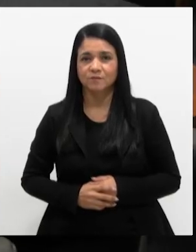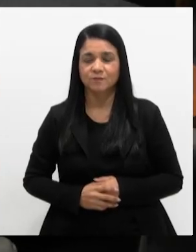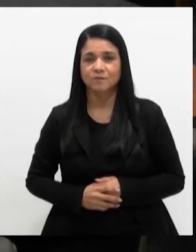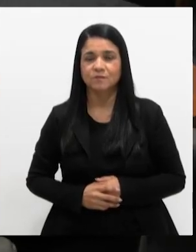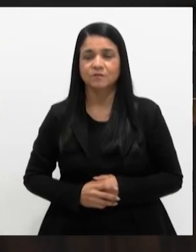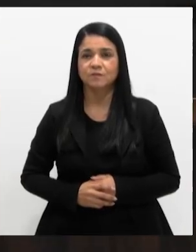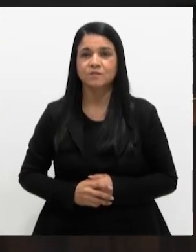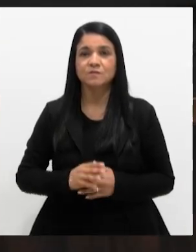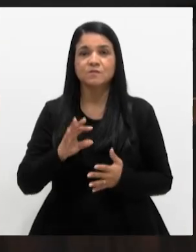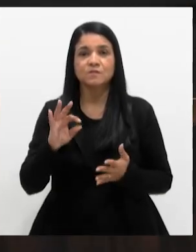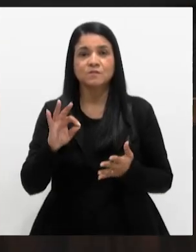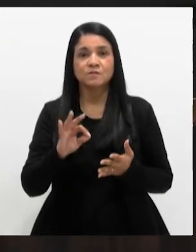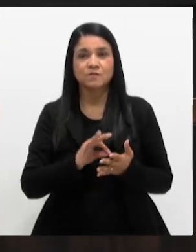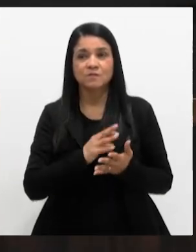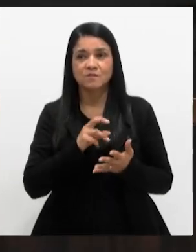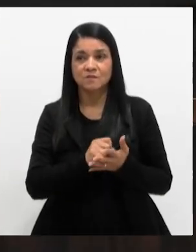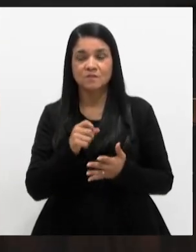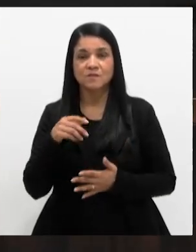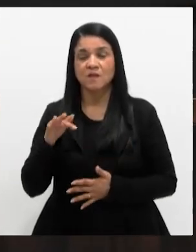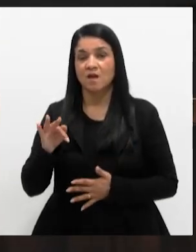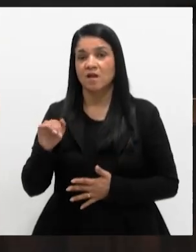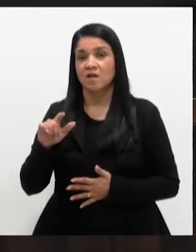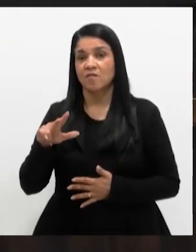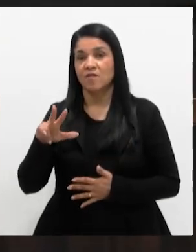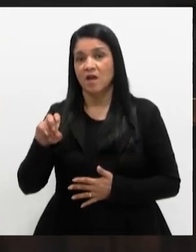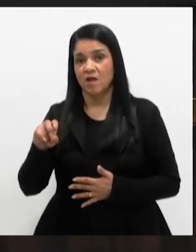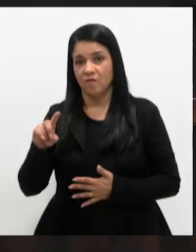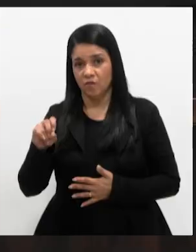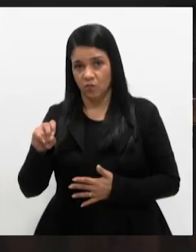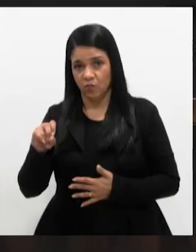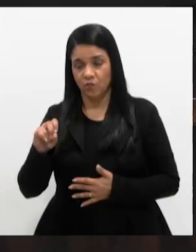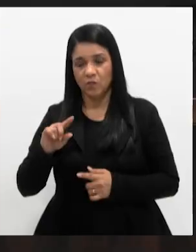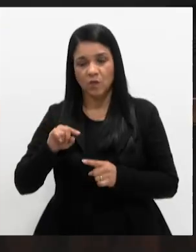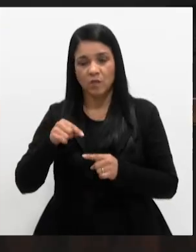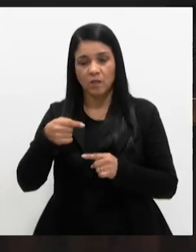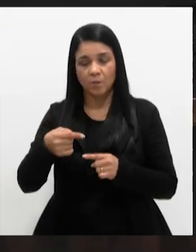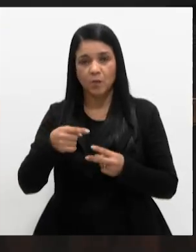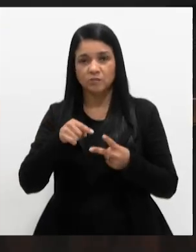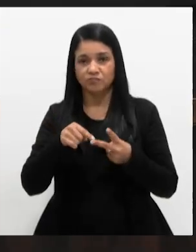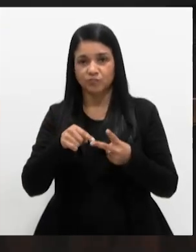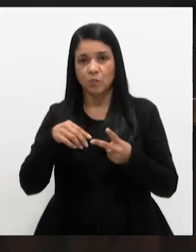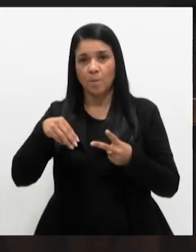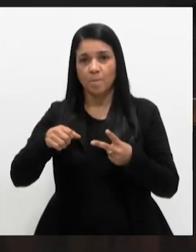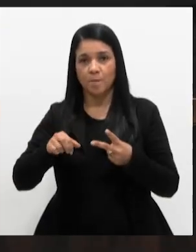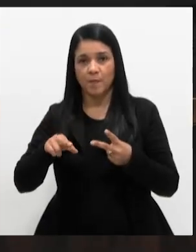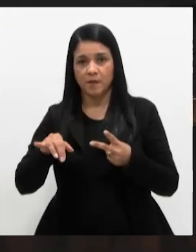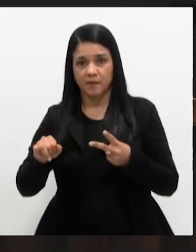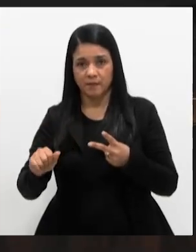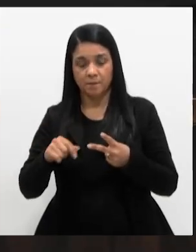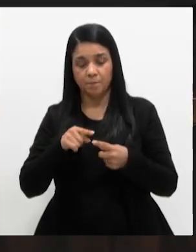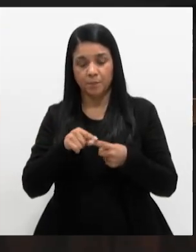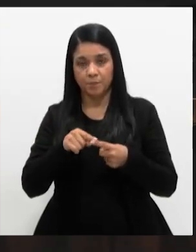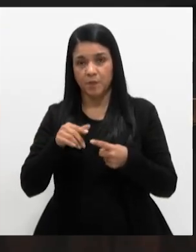Próximo orador inscrito, deputado Flávio Serafini, em seguida, Marina do MST. Flávio pediu.